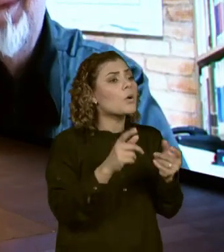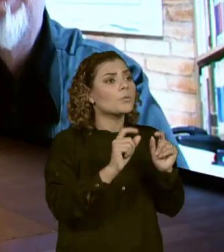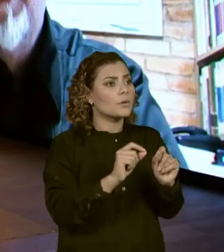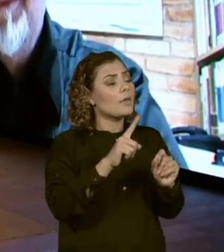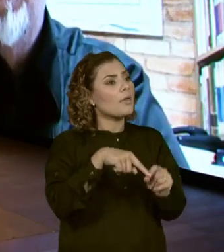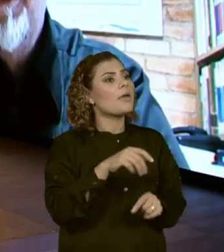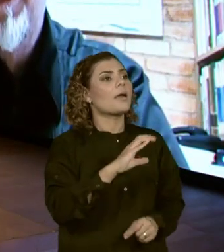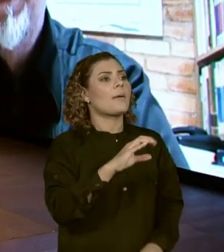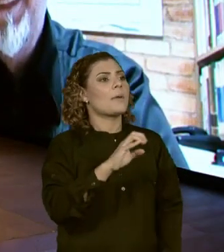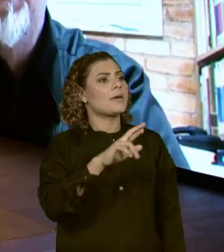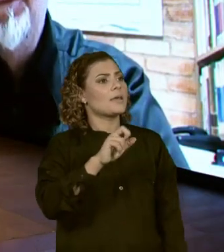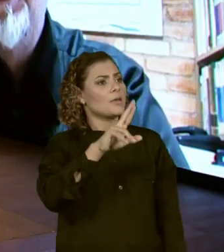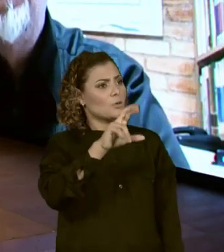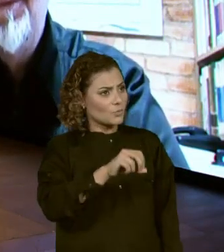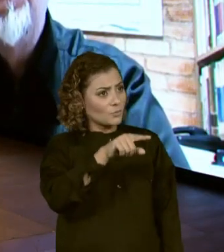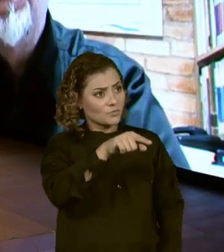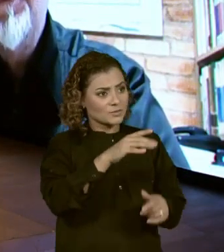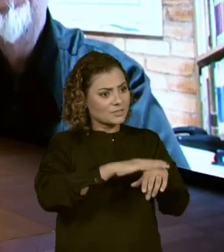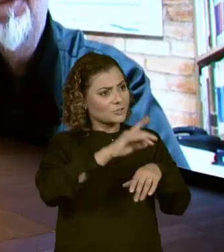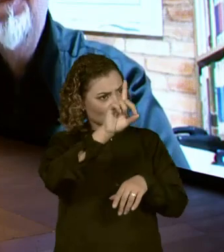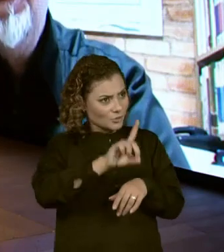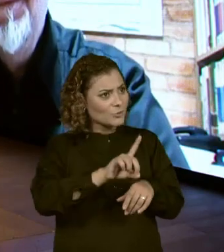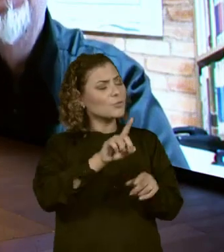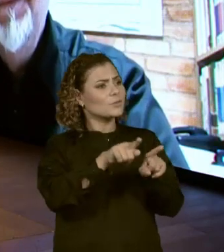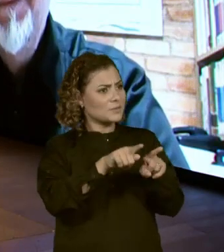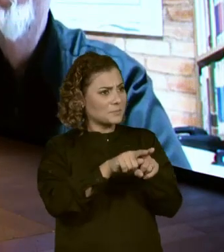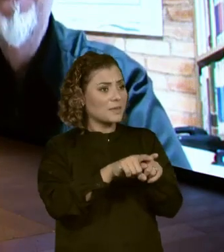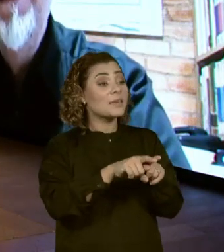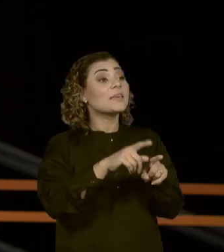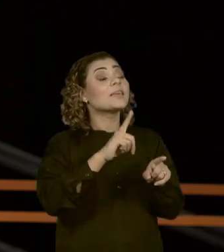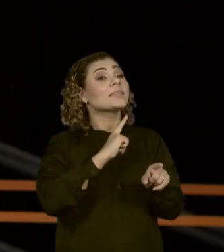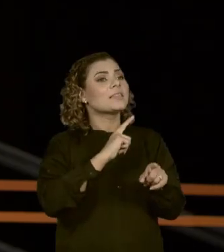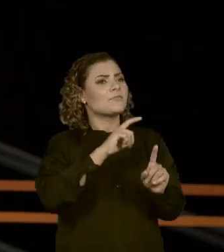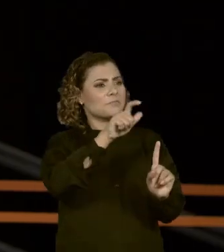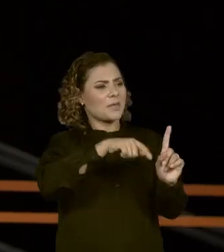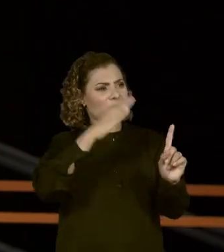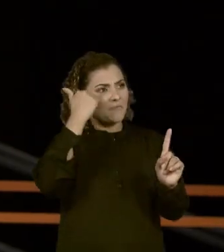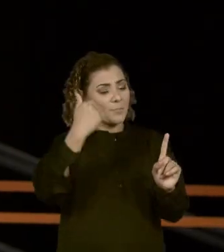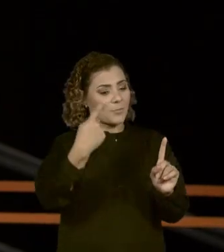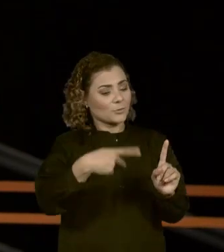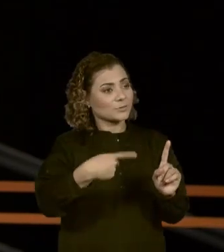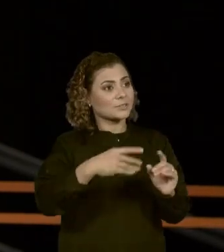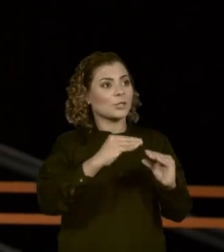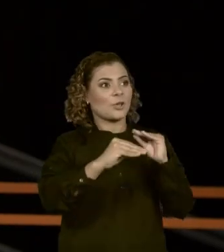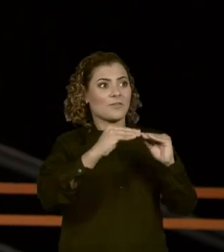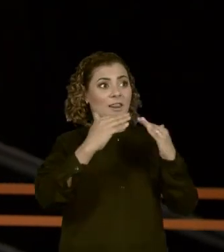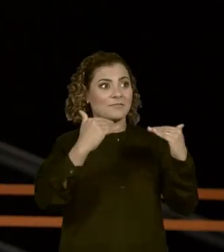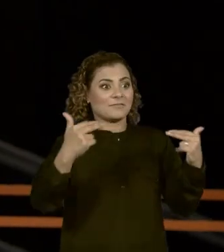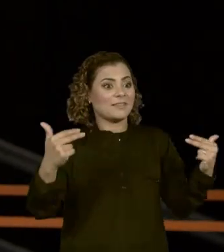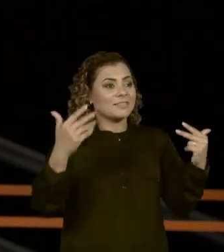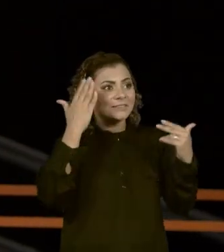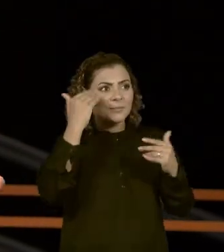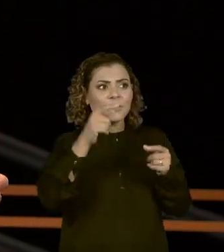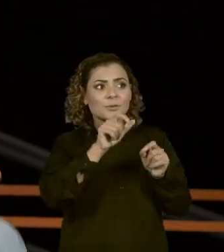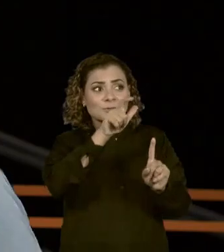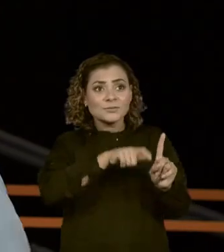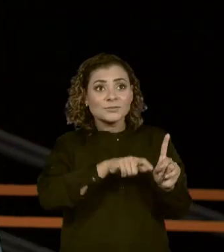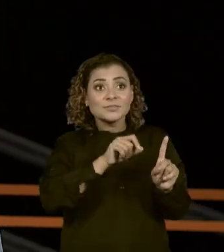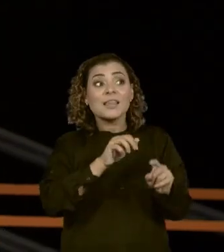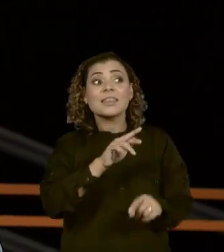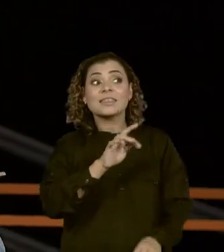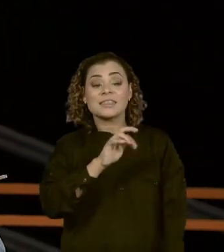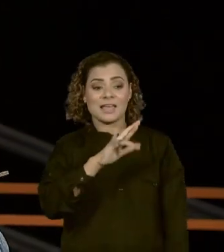né, ter uma ideia artística, ótimo, mas fundamentalmente é comunicação. Um dos seus trabalhos mais recentes, Ulisses, foi